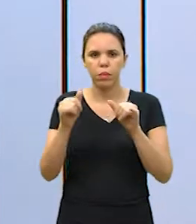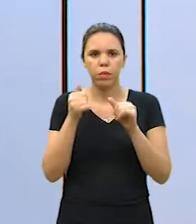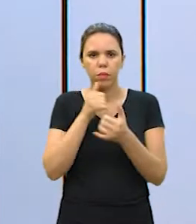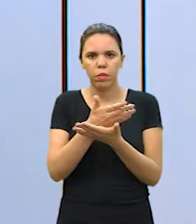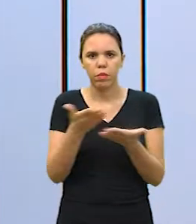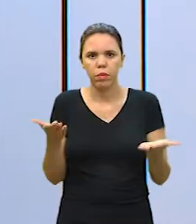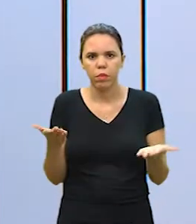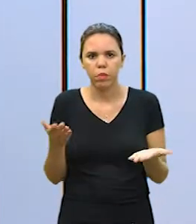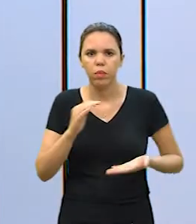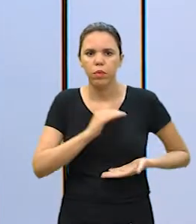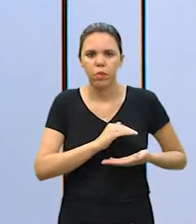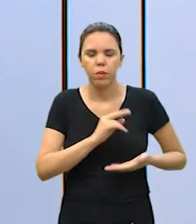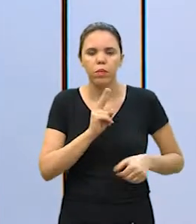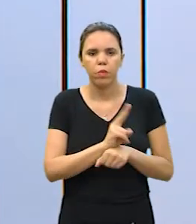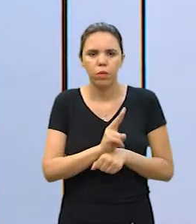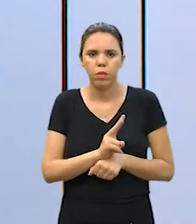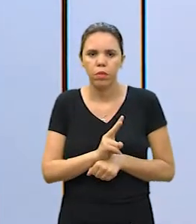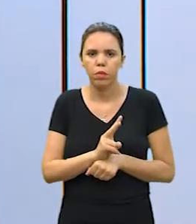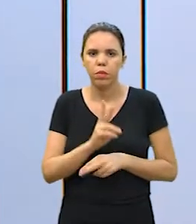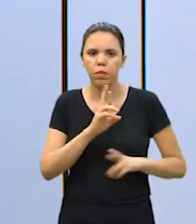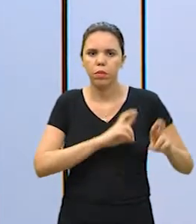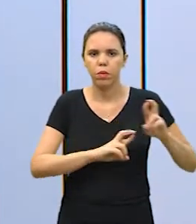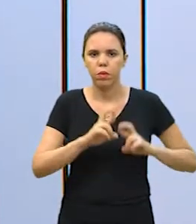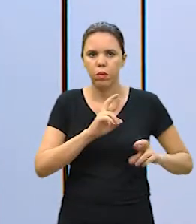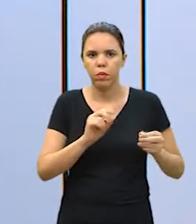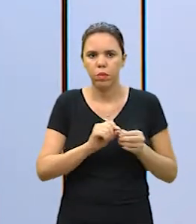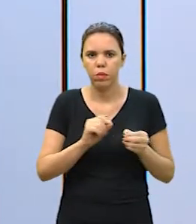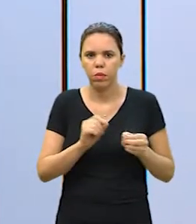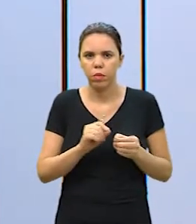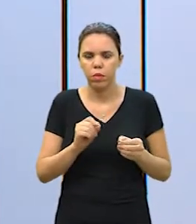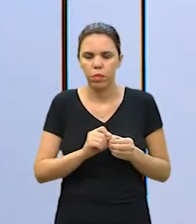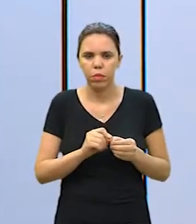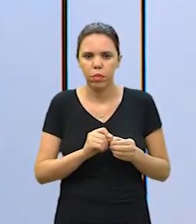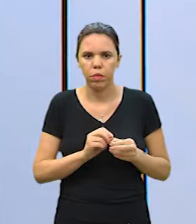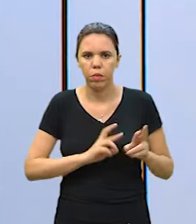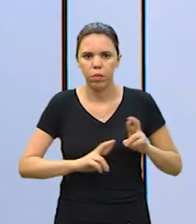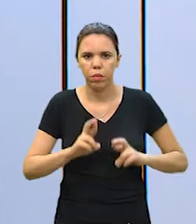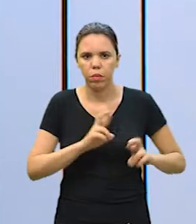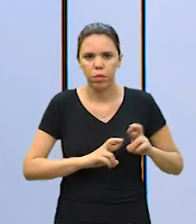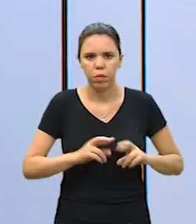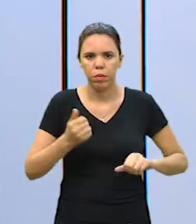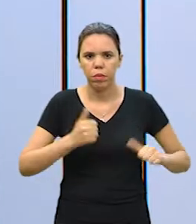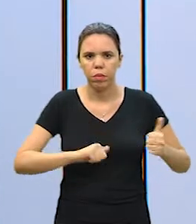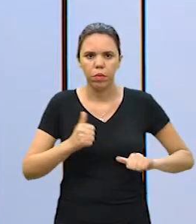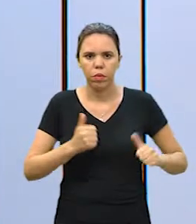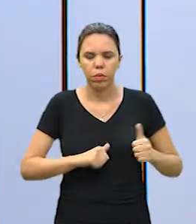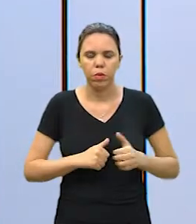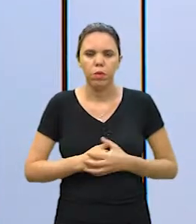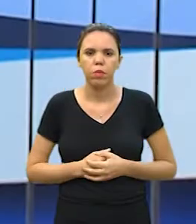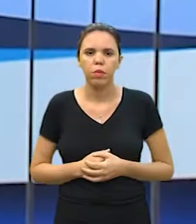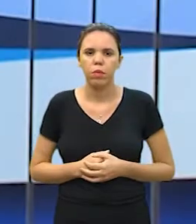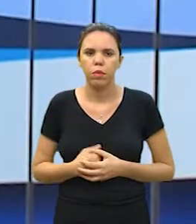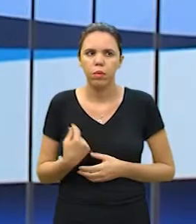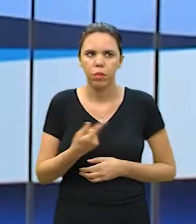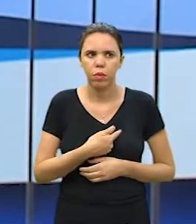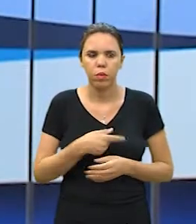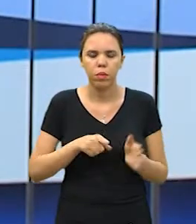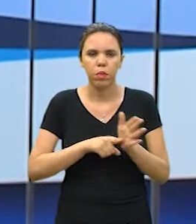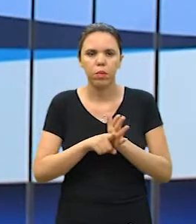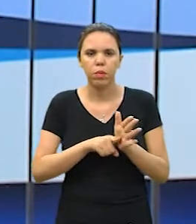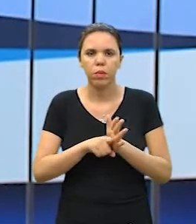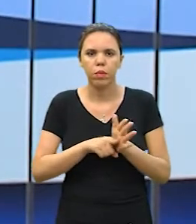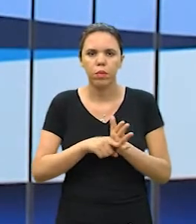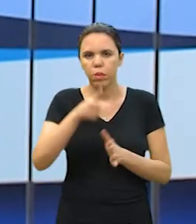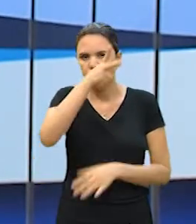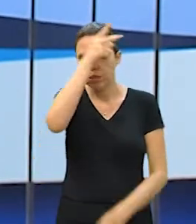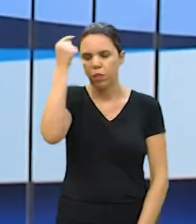alertando as mulheres do autocuidado, então também do exame, para que seja feito esses exames para que diagnóstico precoce. Nós